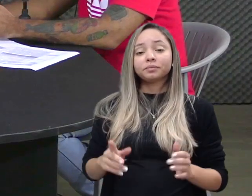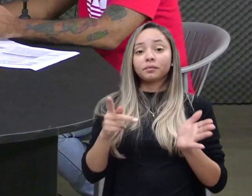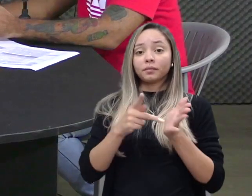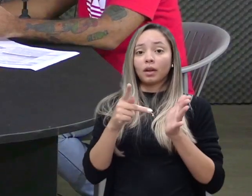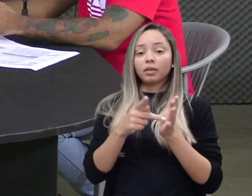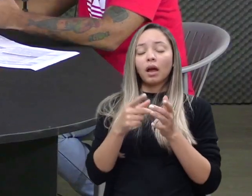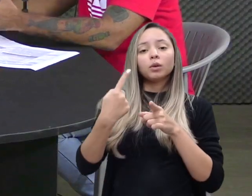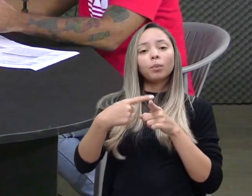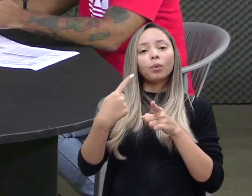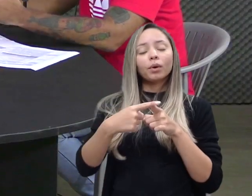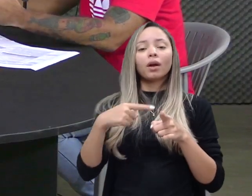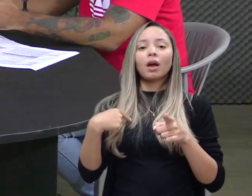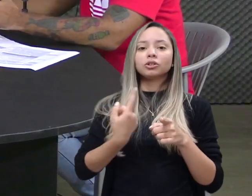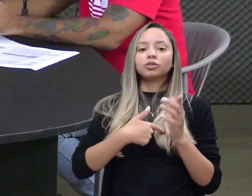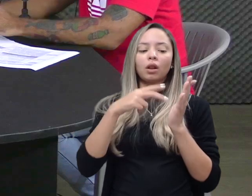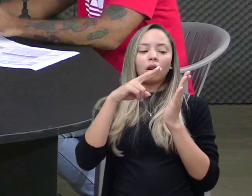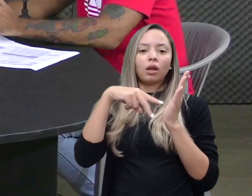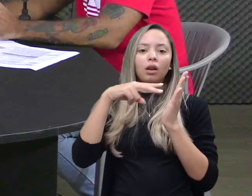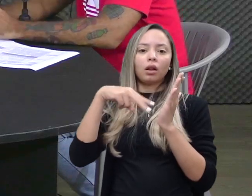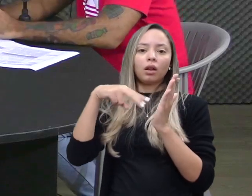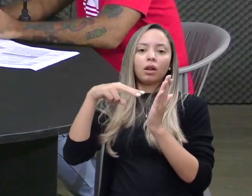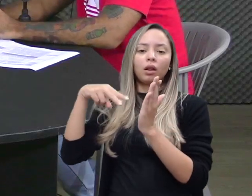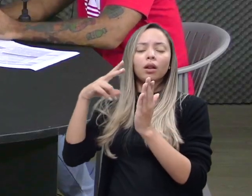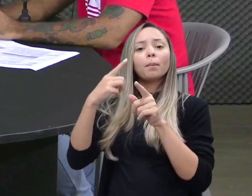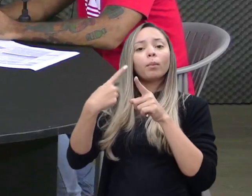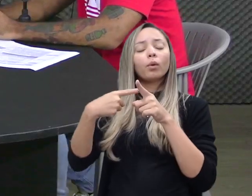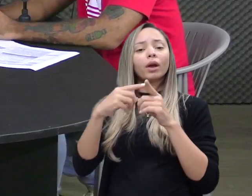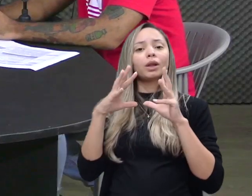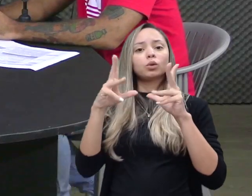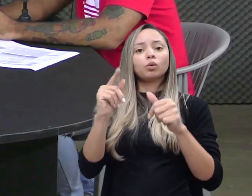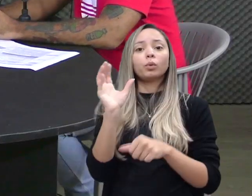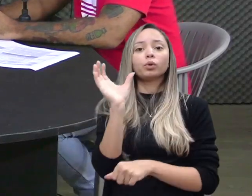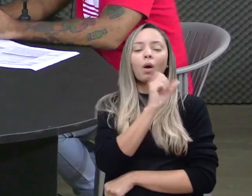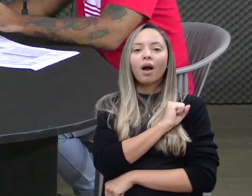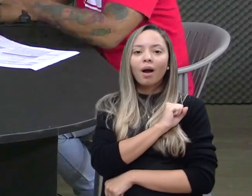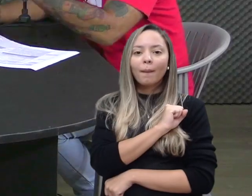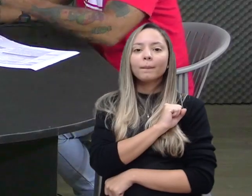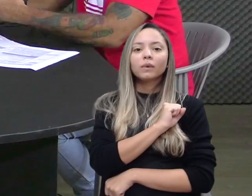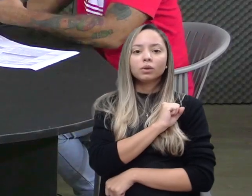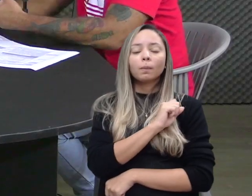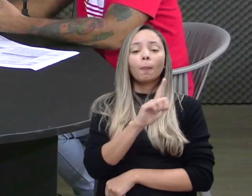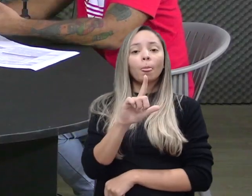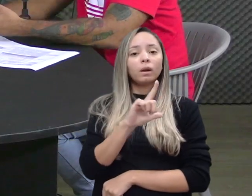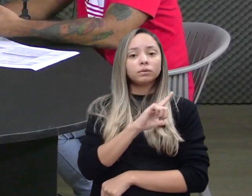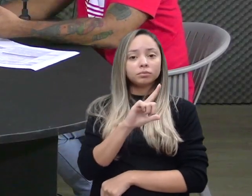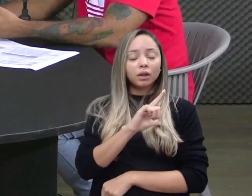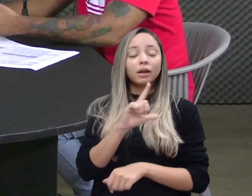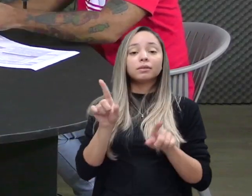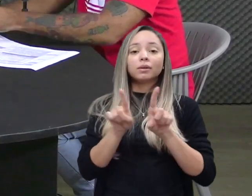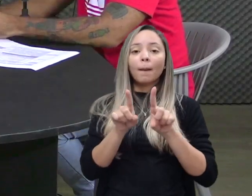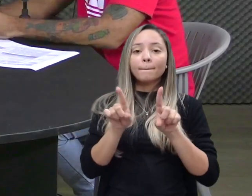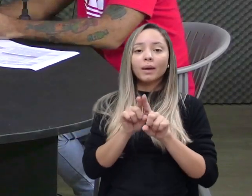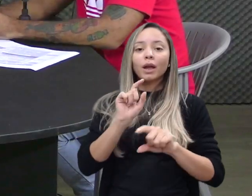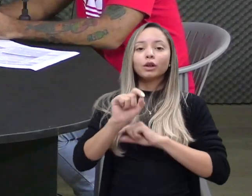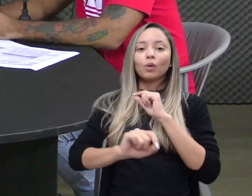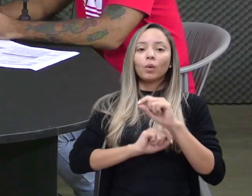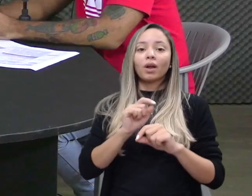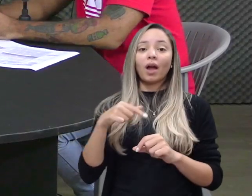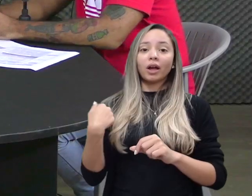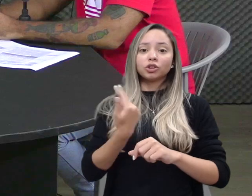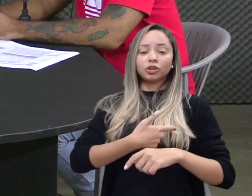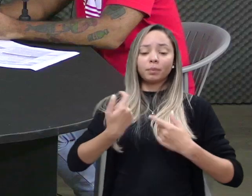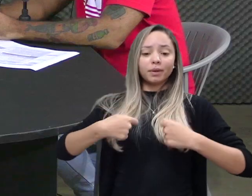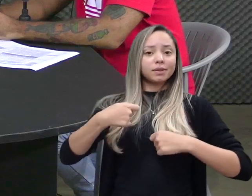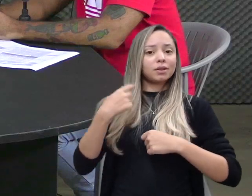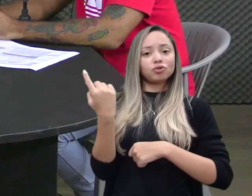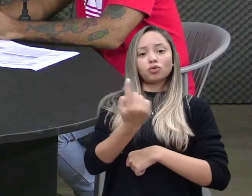Porque a gente ler, tem que... É tudo não muito é tudo muito rápido. rápido. Né? É tudo Existe muito um rápido. autodidatismo muito grande, né? Isso, é muito você por você.